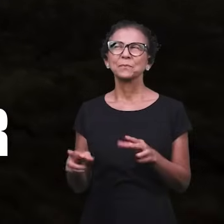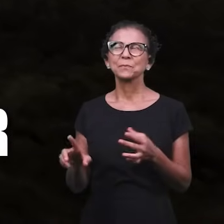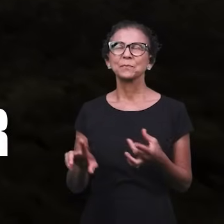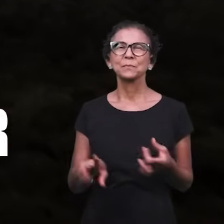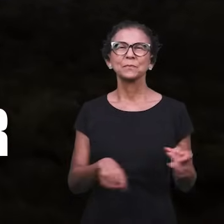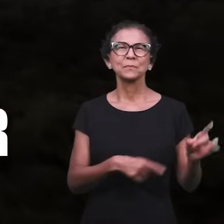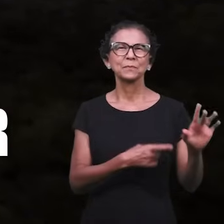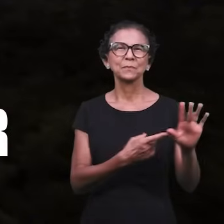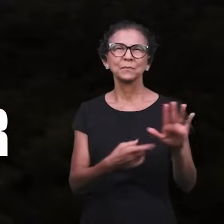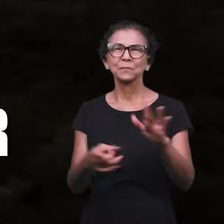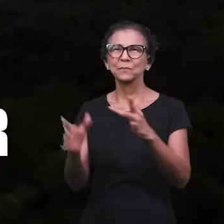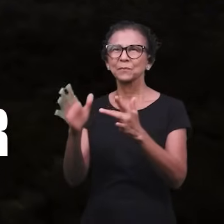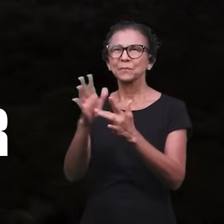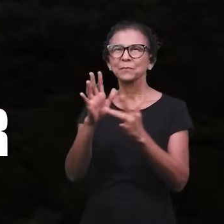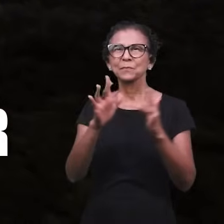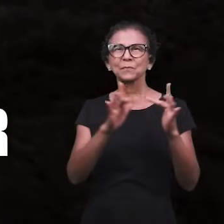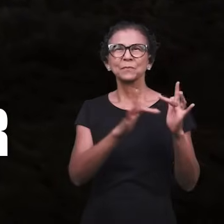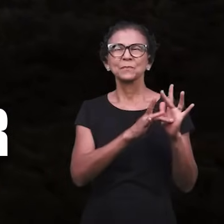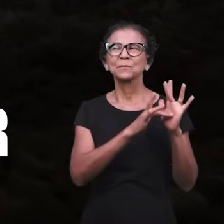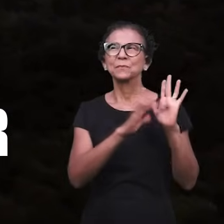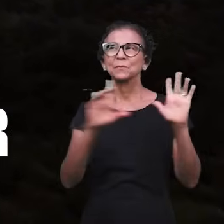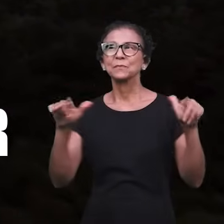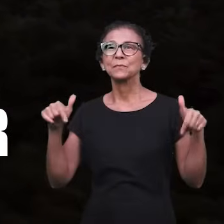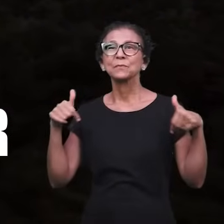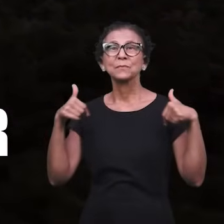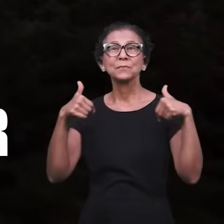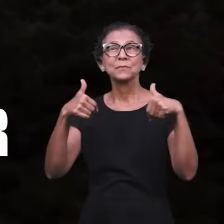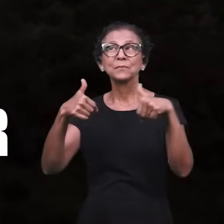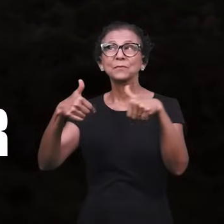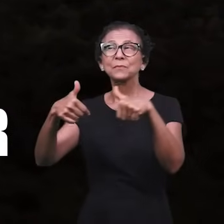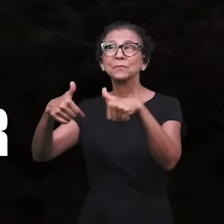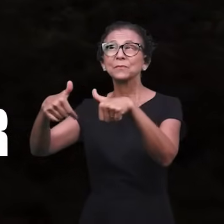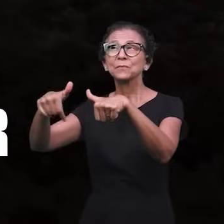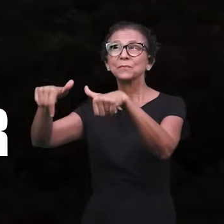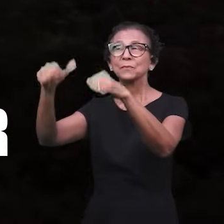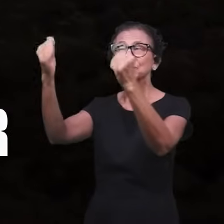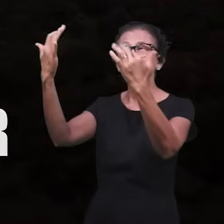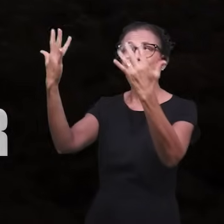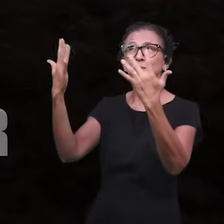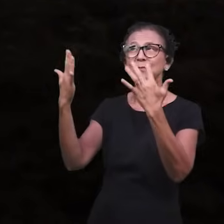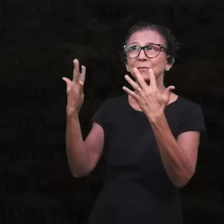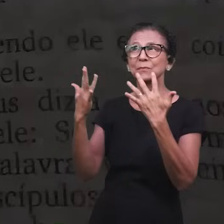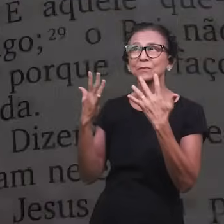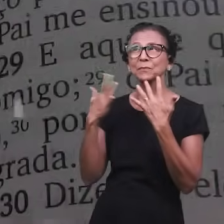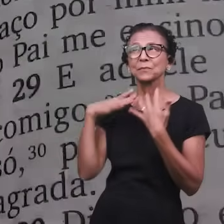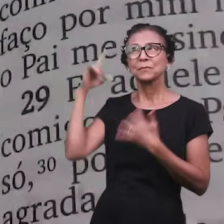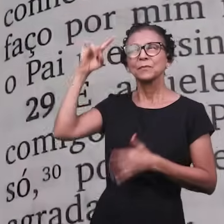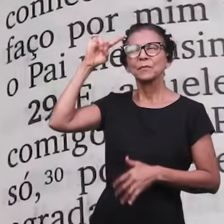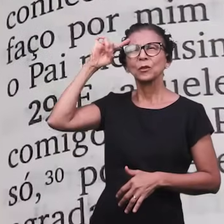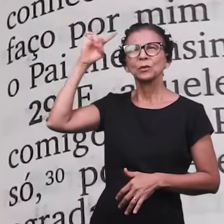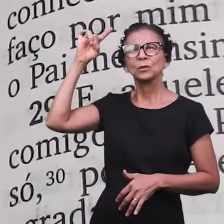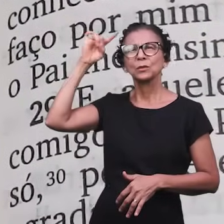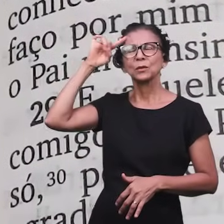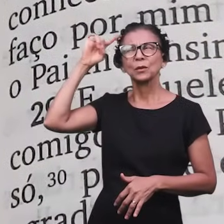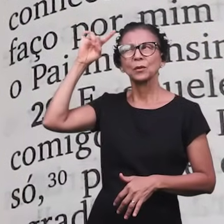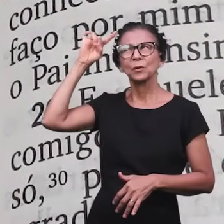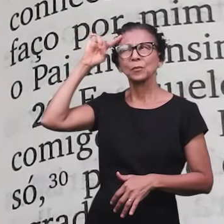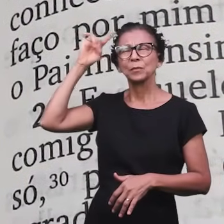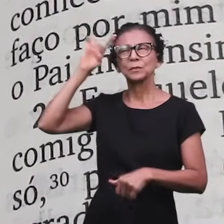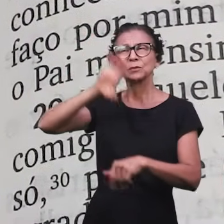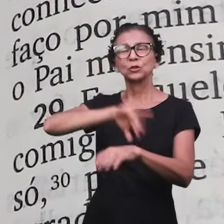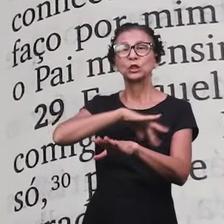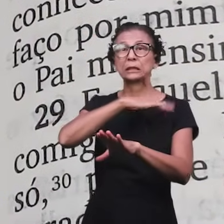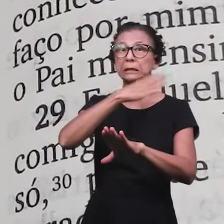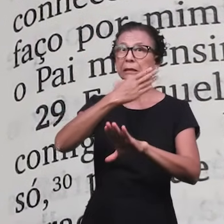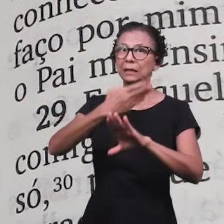Jesus, a luz divina que não cessa de brilhar, de dia e de